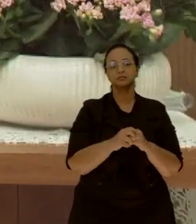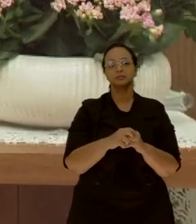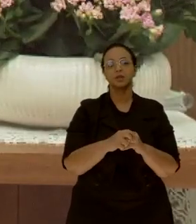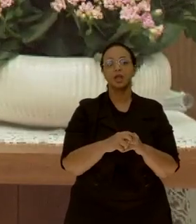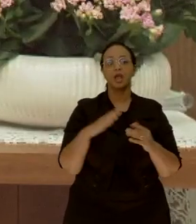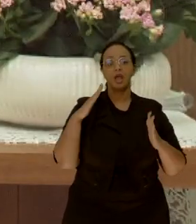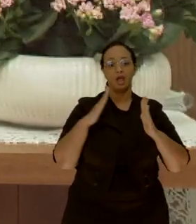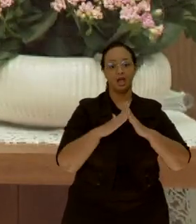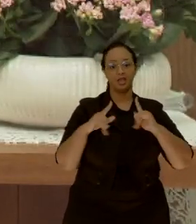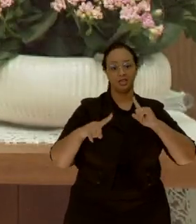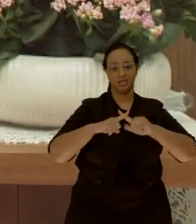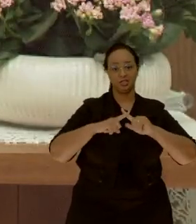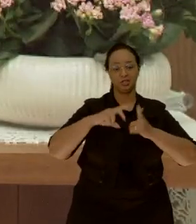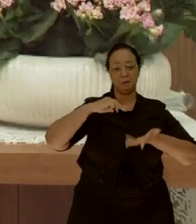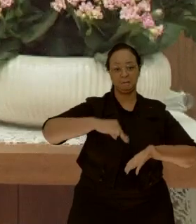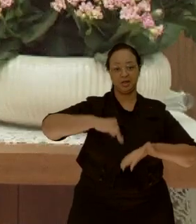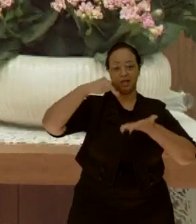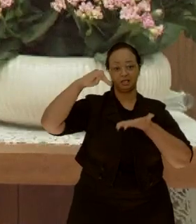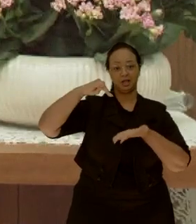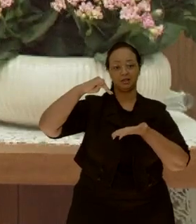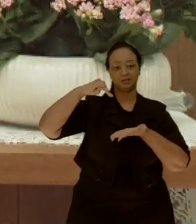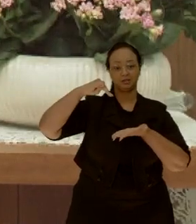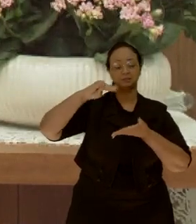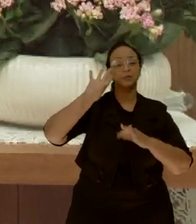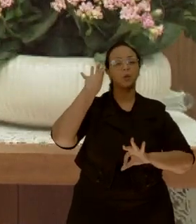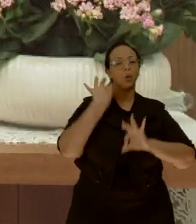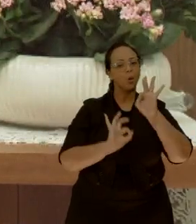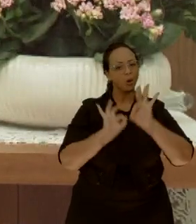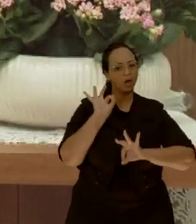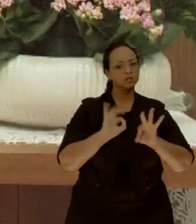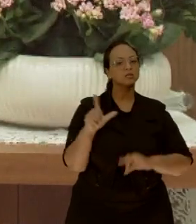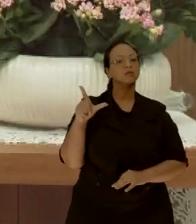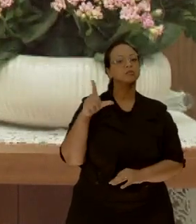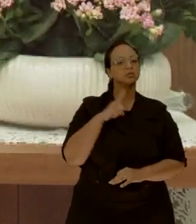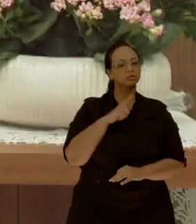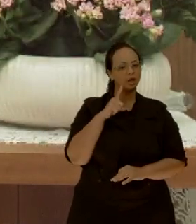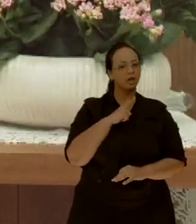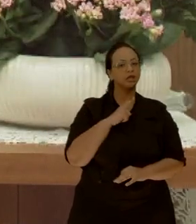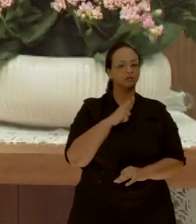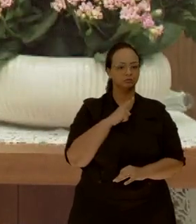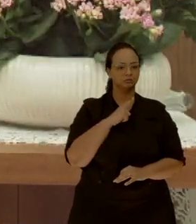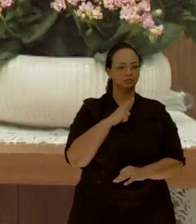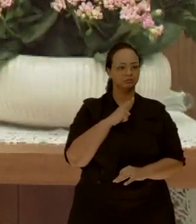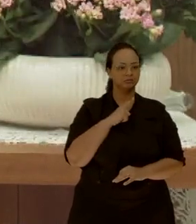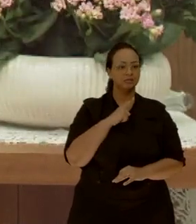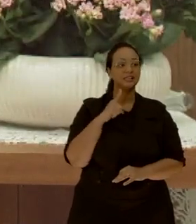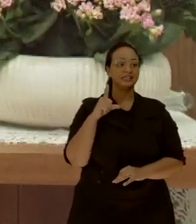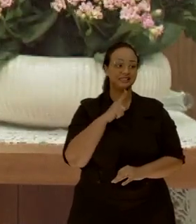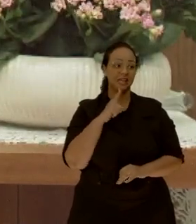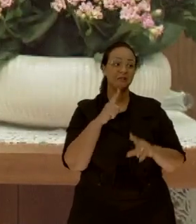Cristã Maranata é organizada apesar de Luiz Eugênio